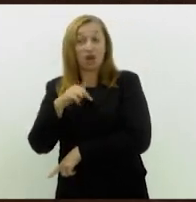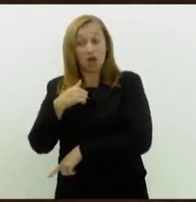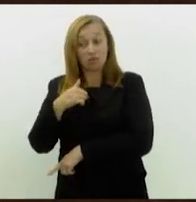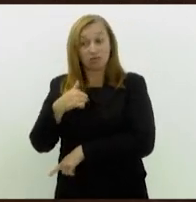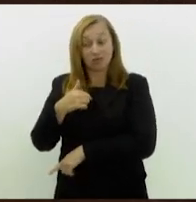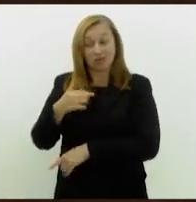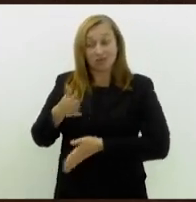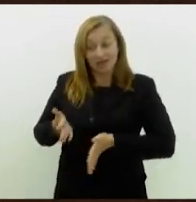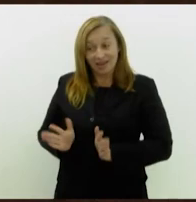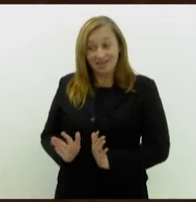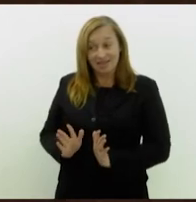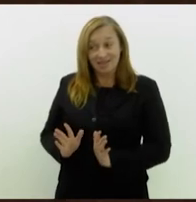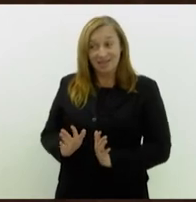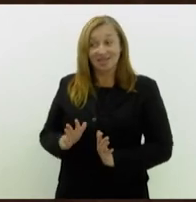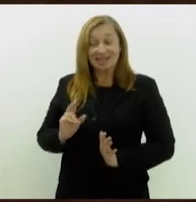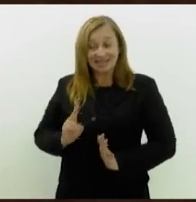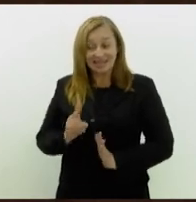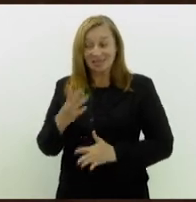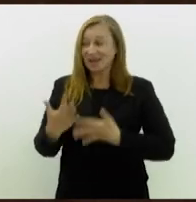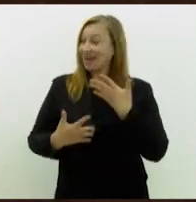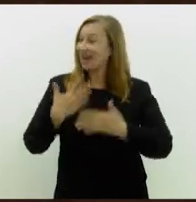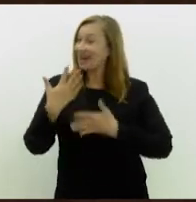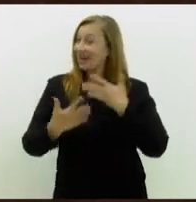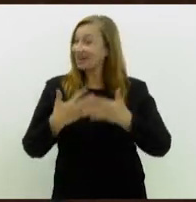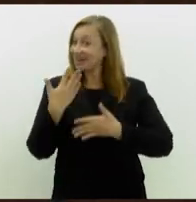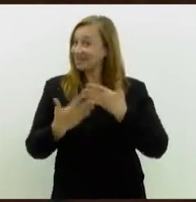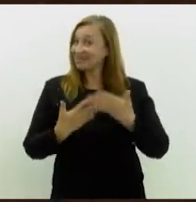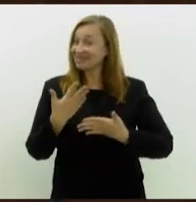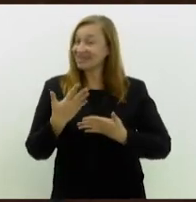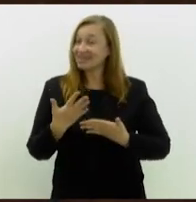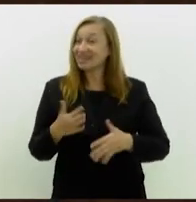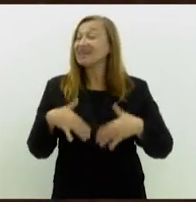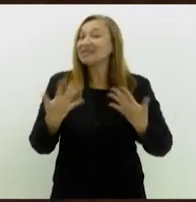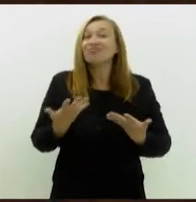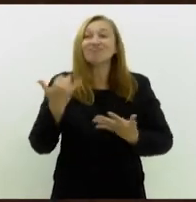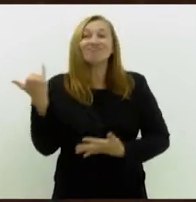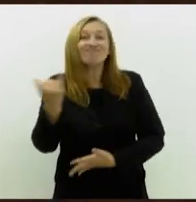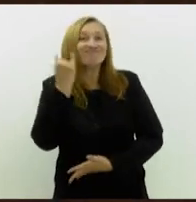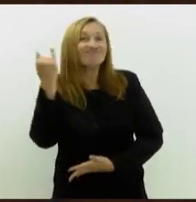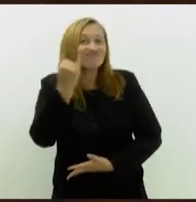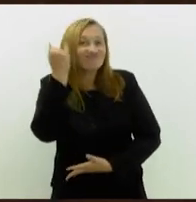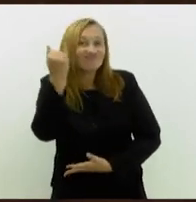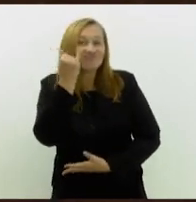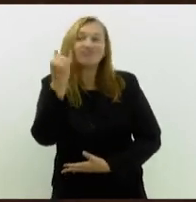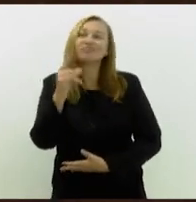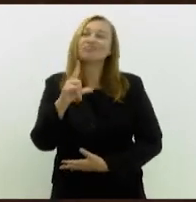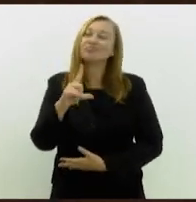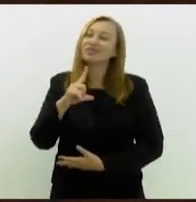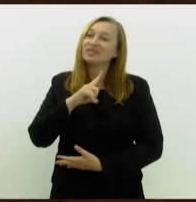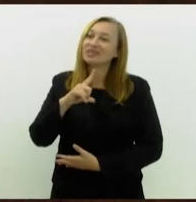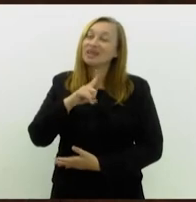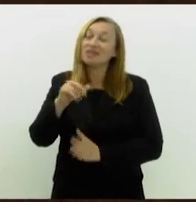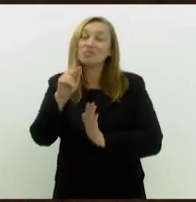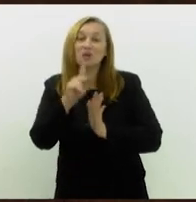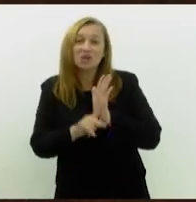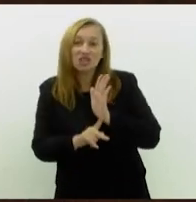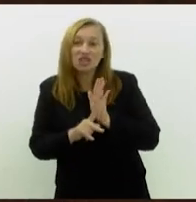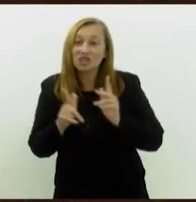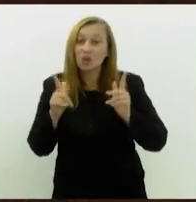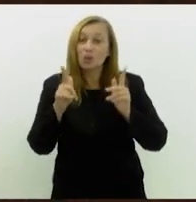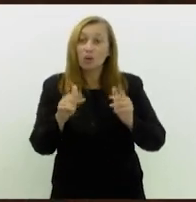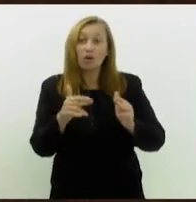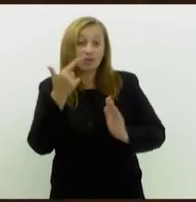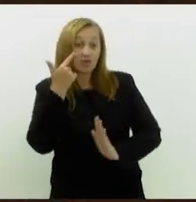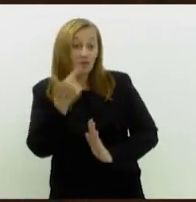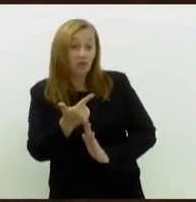sempre muito comemorativa e Festiva então é muito importante nós termos como esse